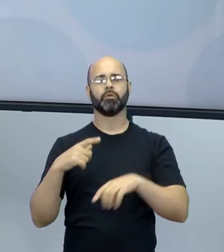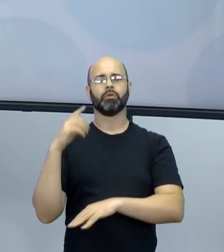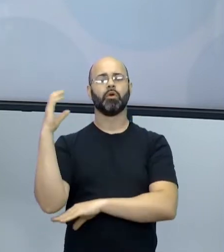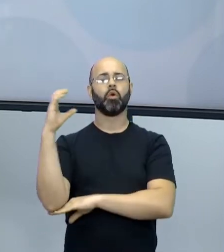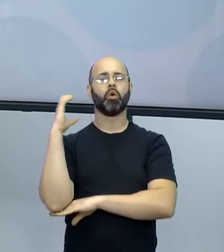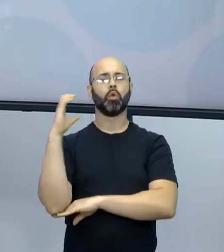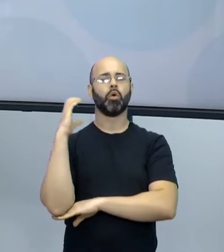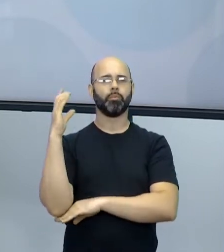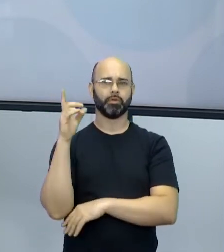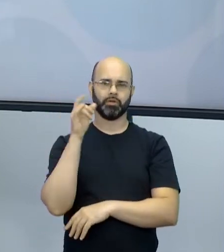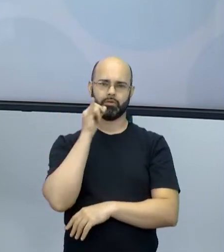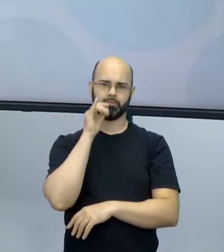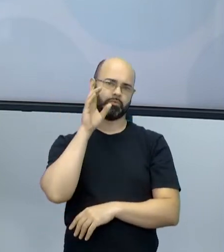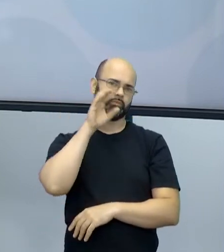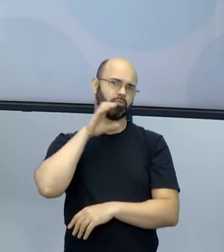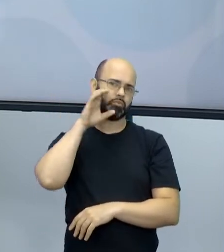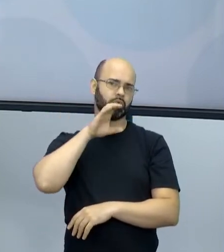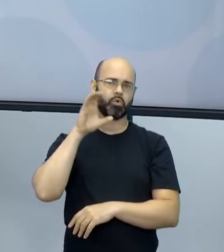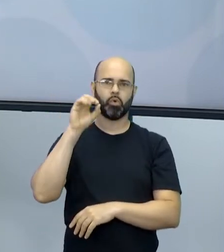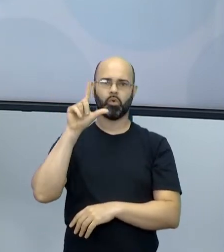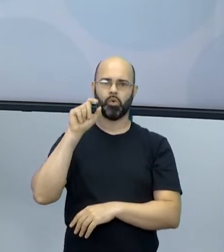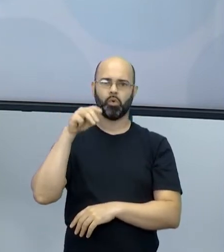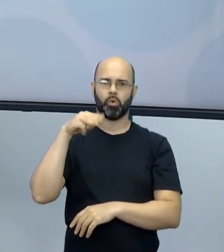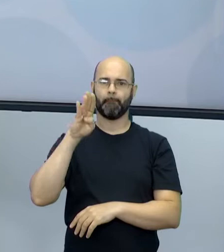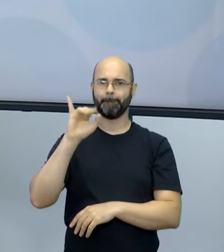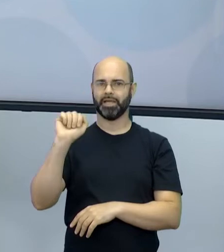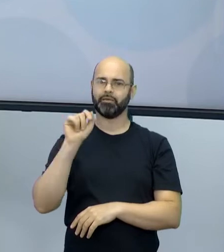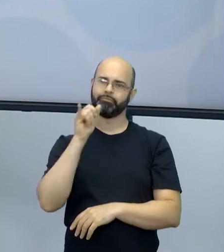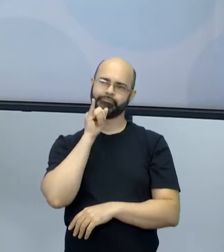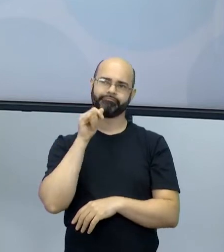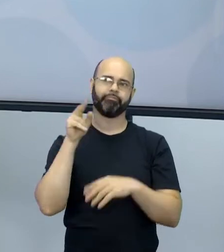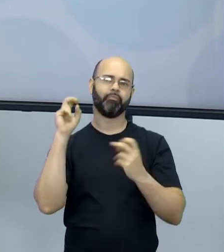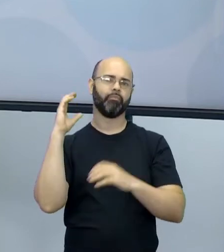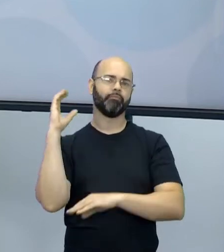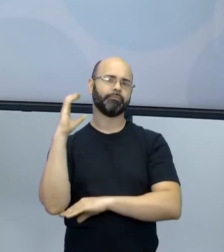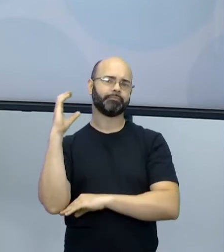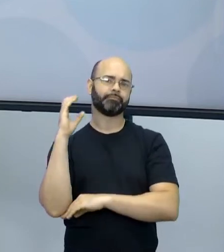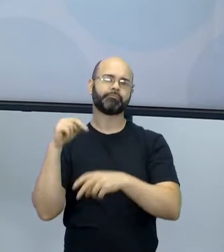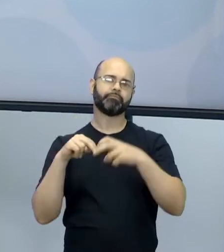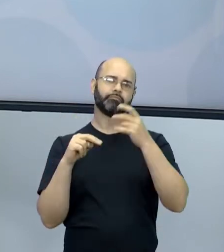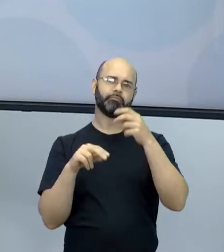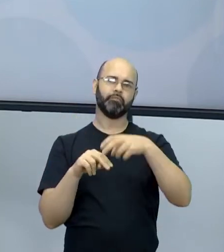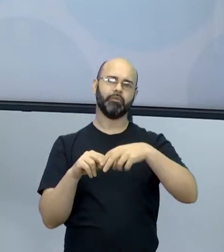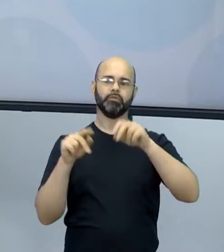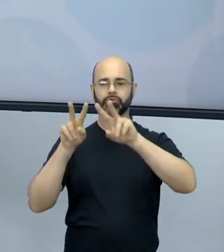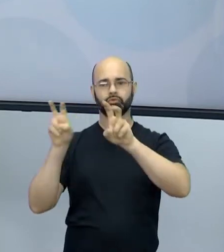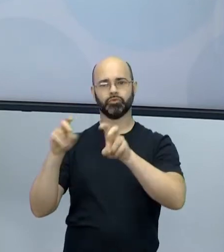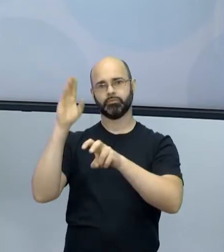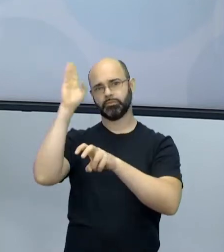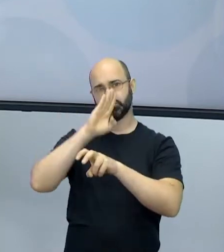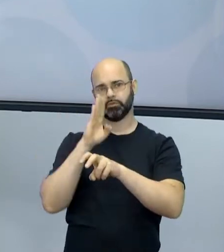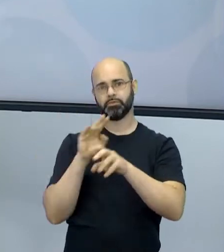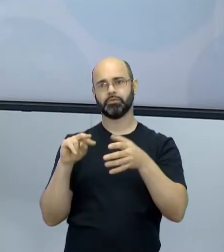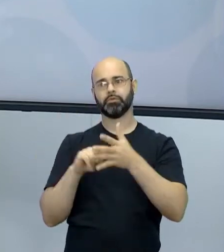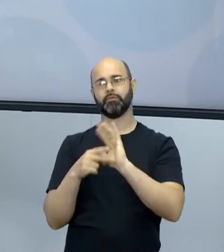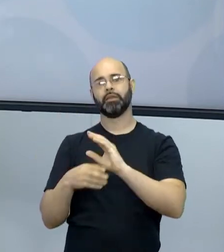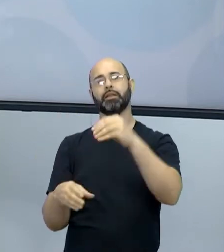Colômbia? Olha, presta atenção. Não é porque o filme está retratando o Brasil que é um filme